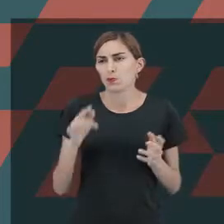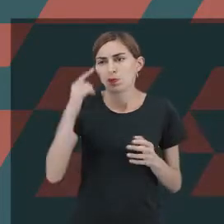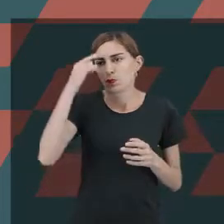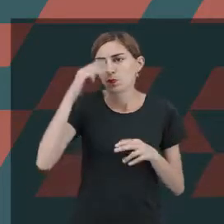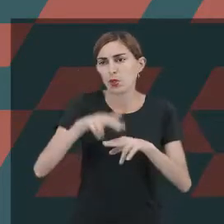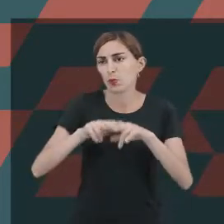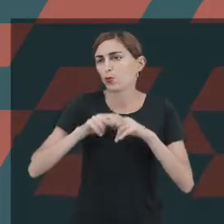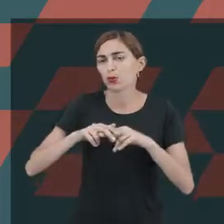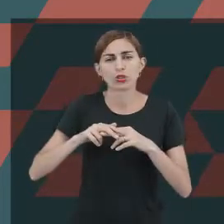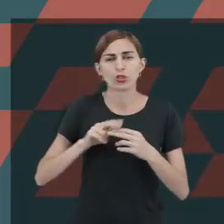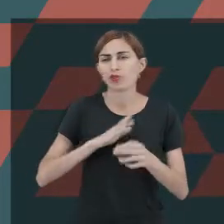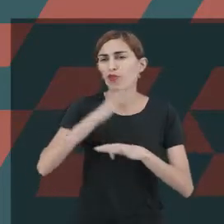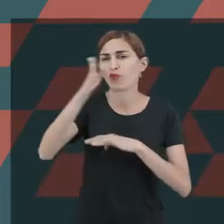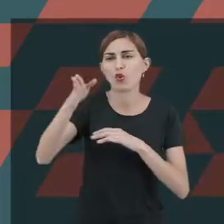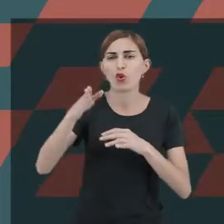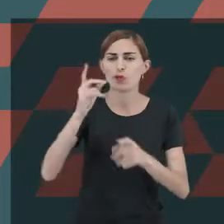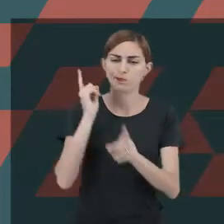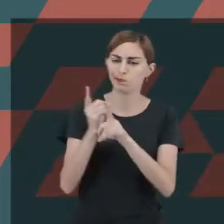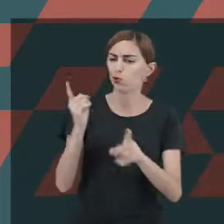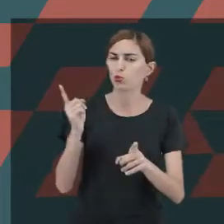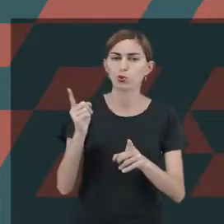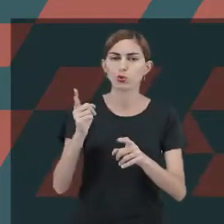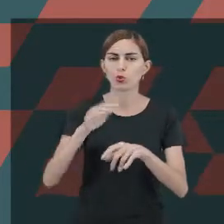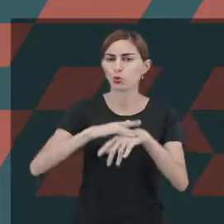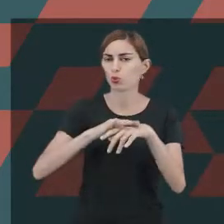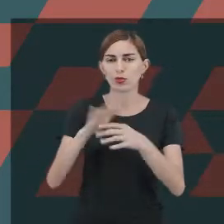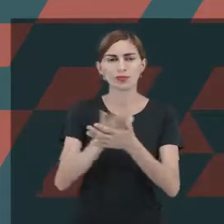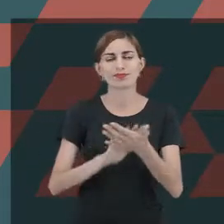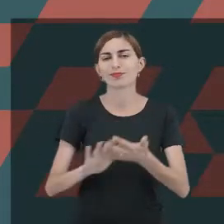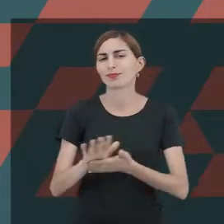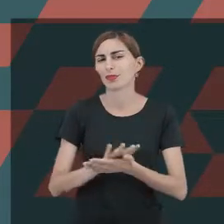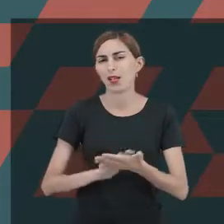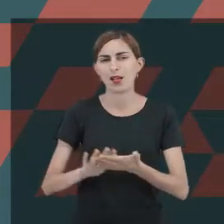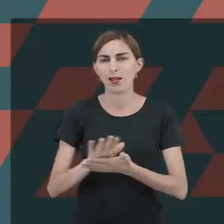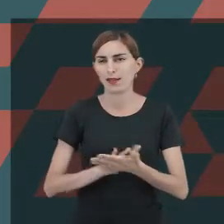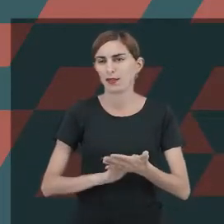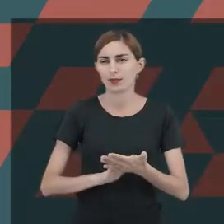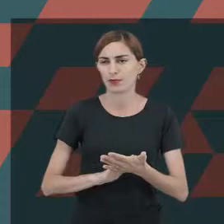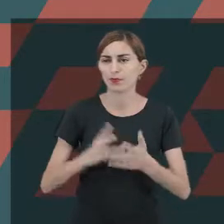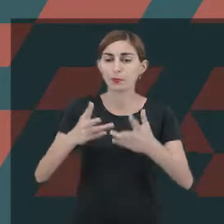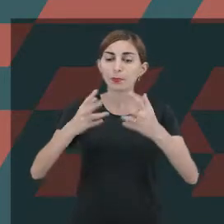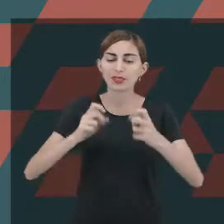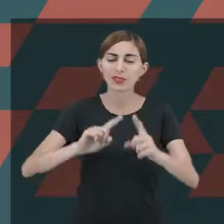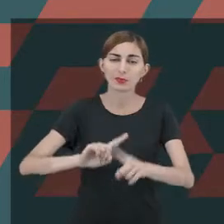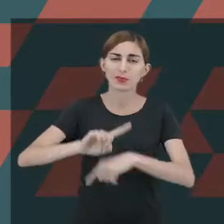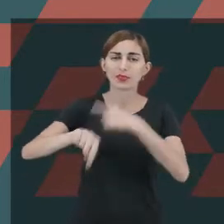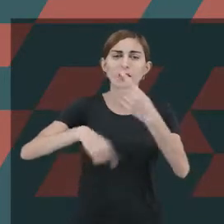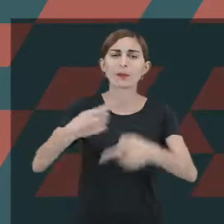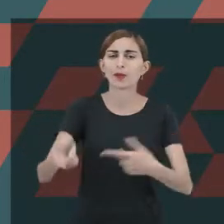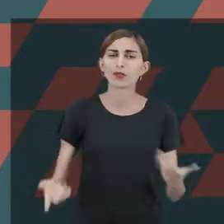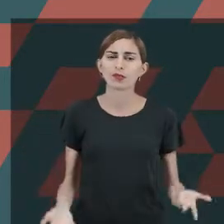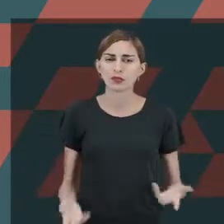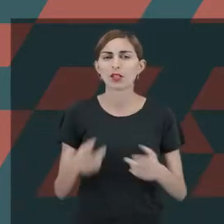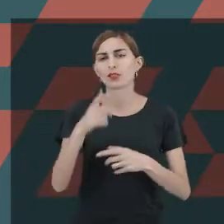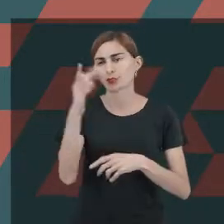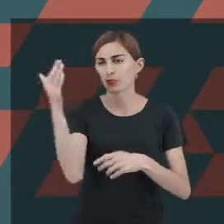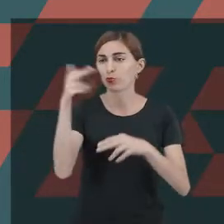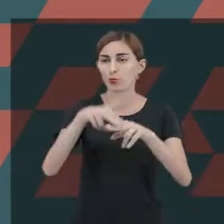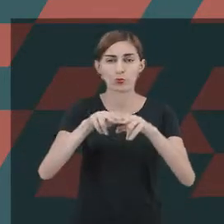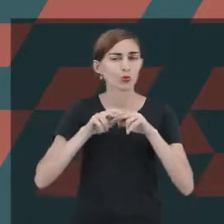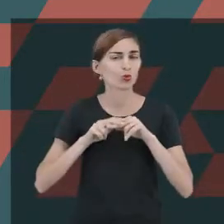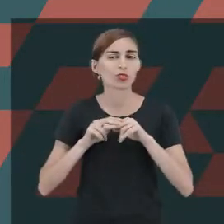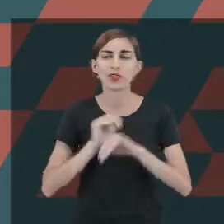algum motivo e se foi investigado, foi detectado que o paciente tinha uma alteração neurológica ou já havia uma suspeita, mas por algum motivo